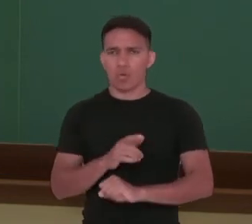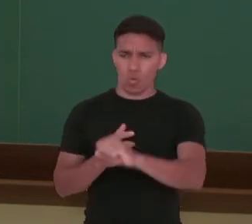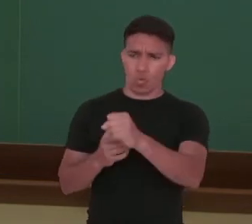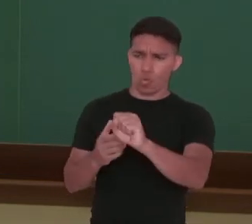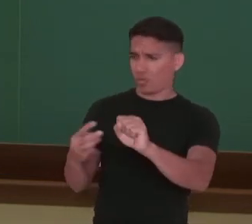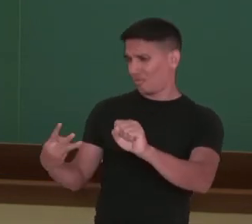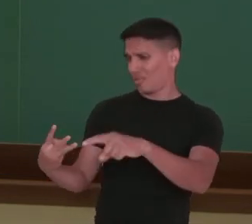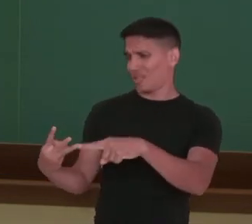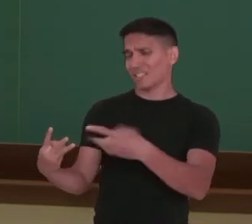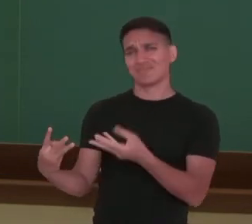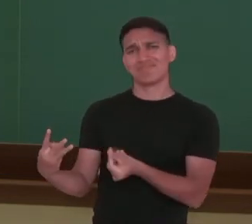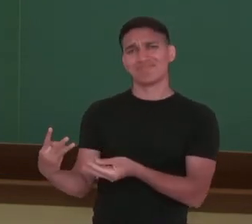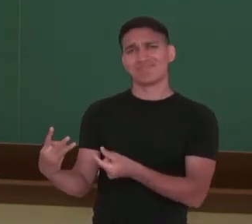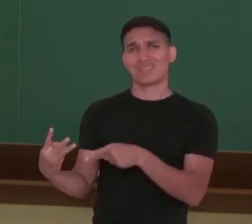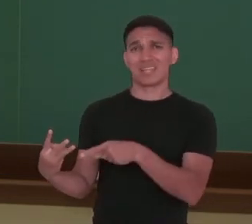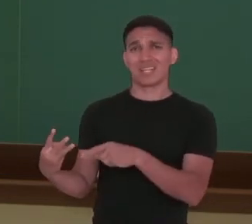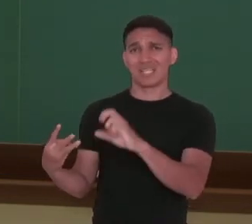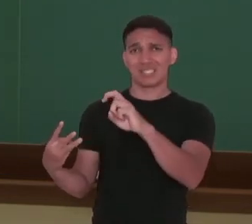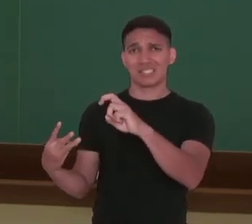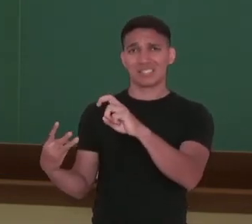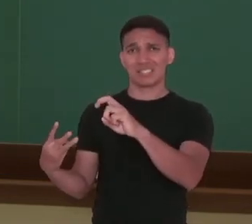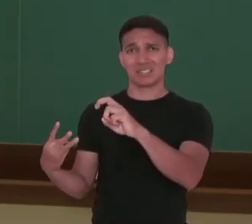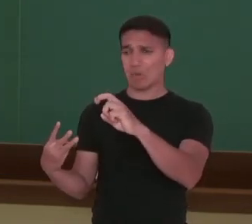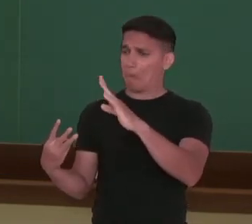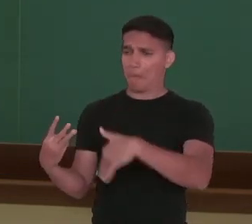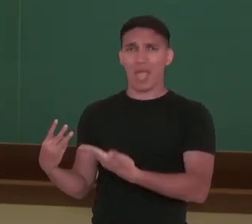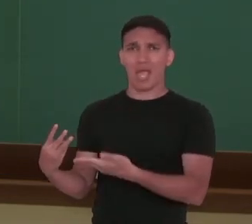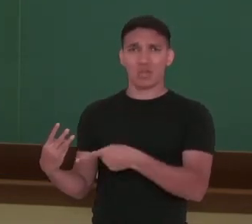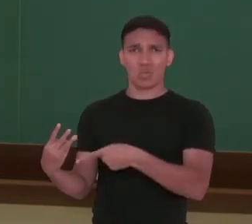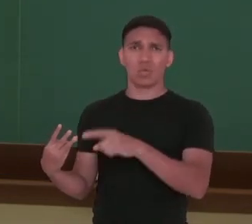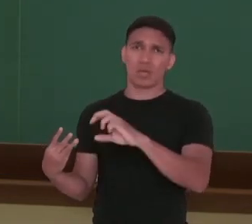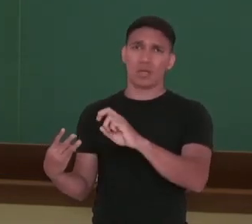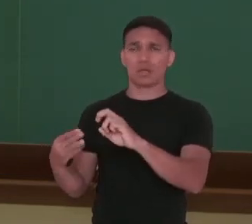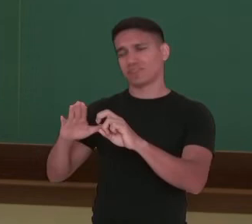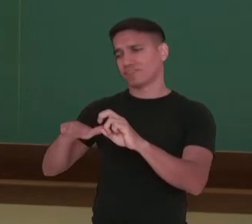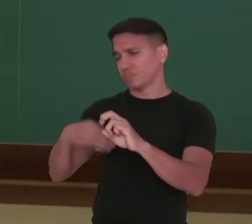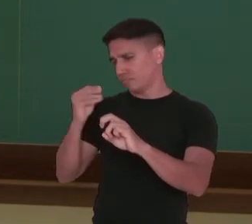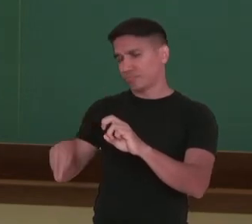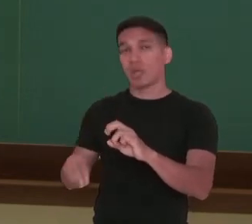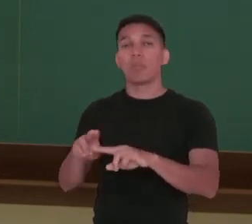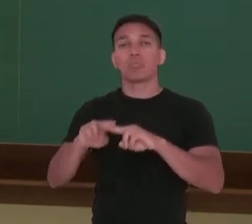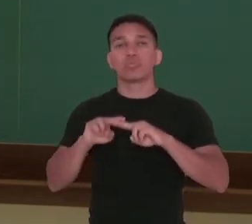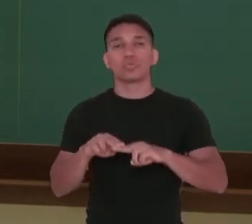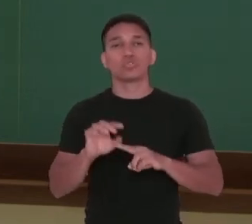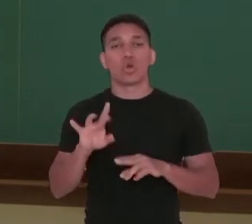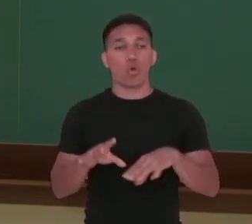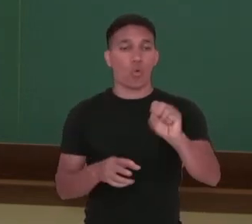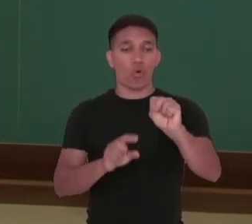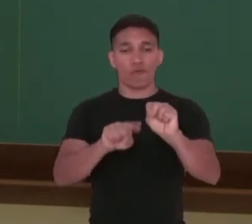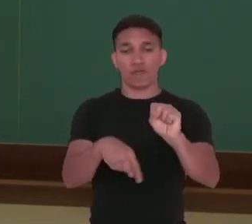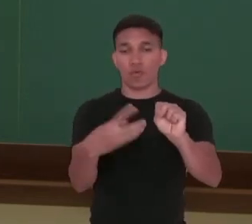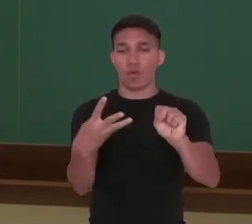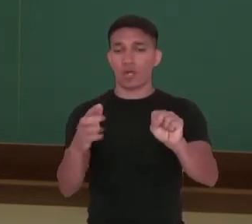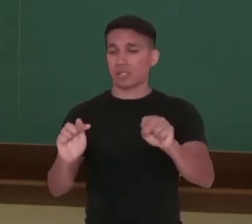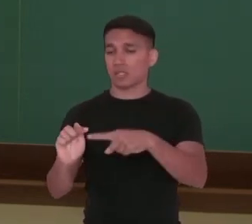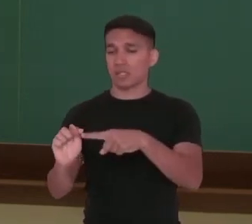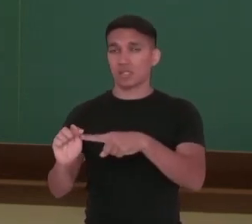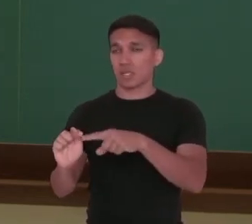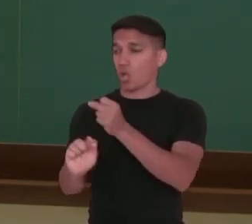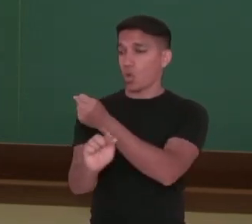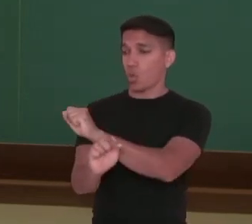número 3. Cara, ele é menor que 5, então você desconsidera. Você só coloca 8,478, você ignora o